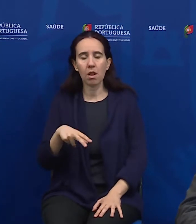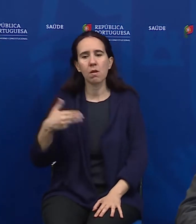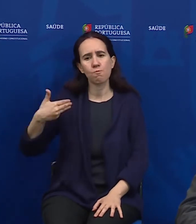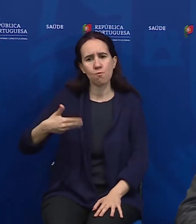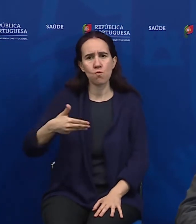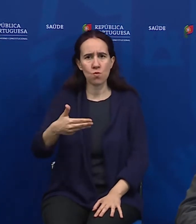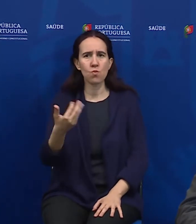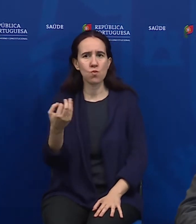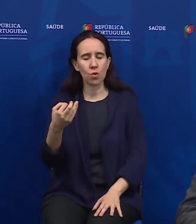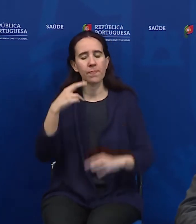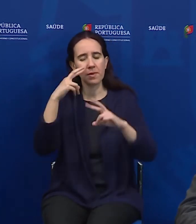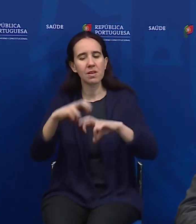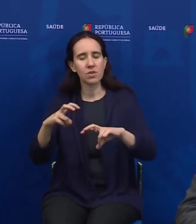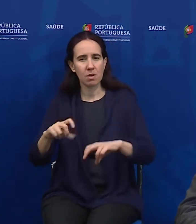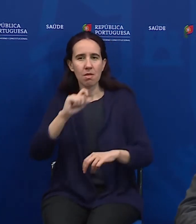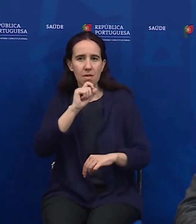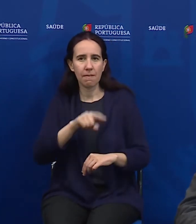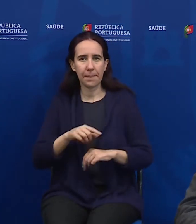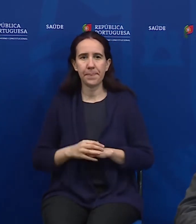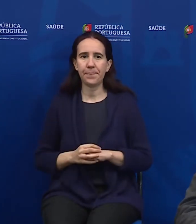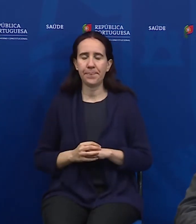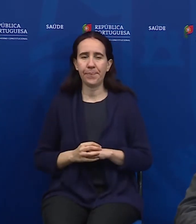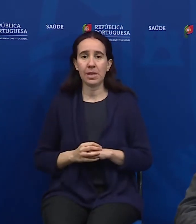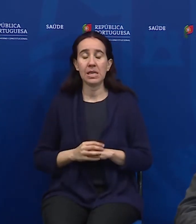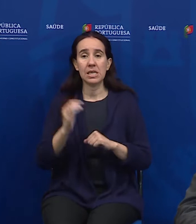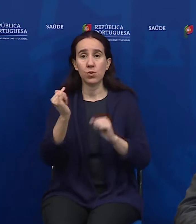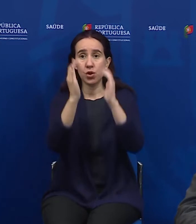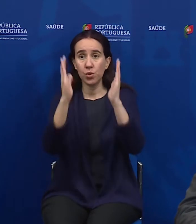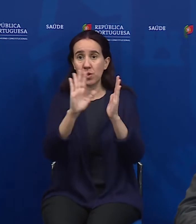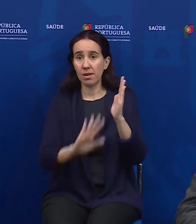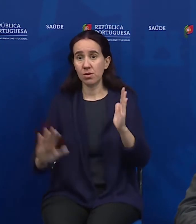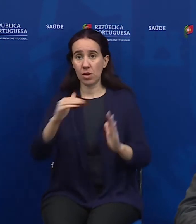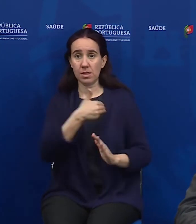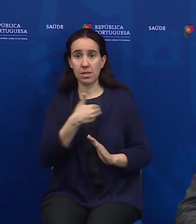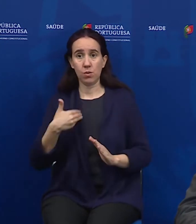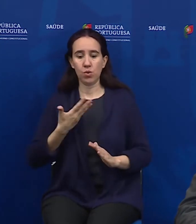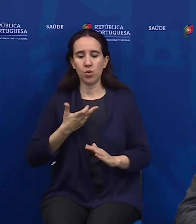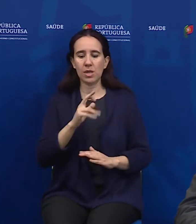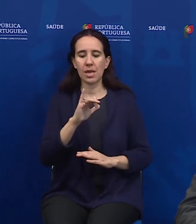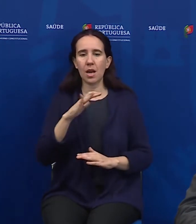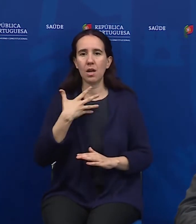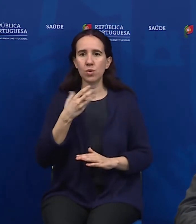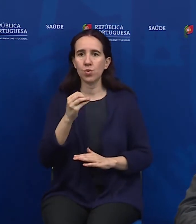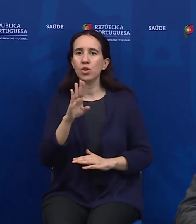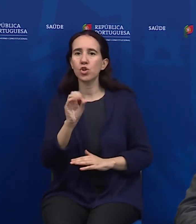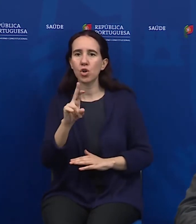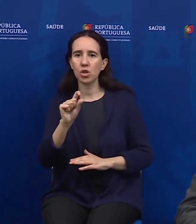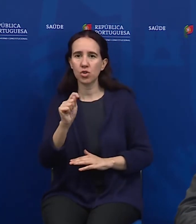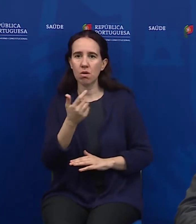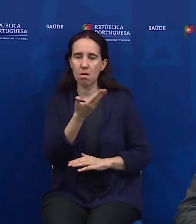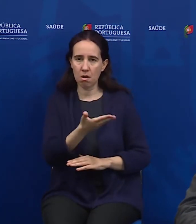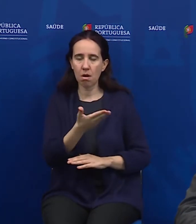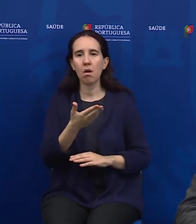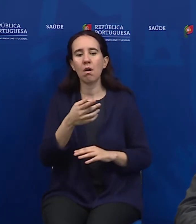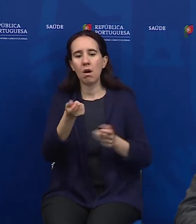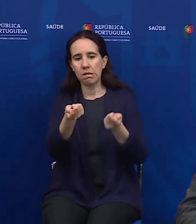esta capacidade de investigação. O Instituto Nacional de Saúde Dr. Ricardo Jorge está